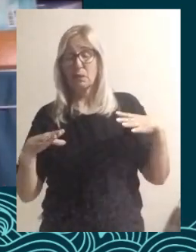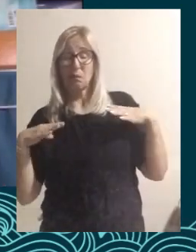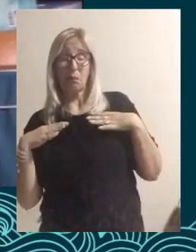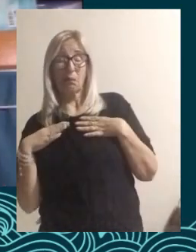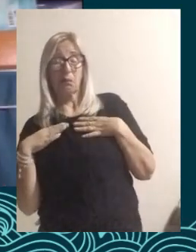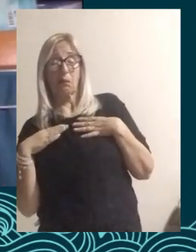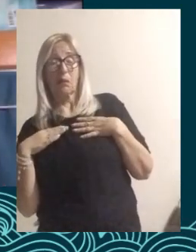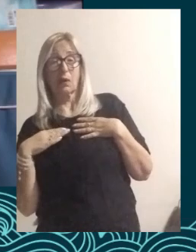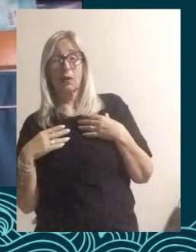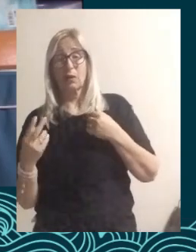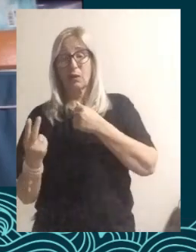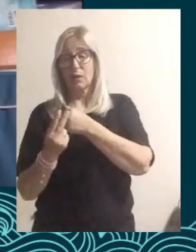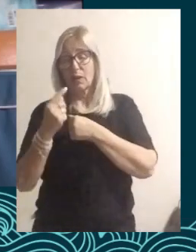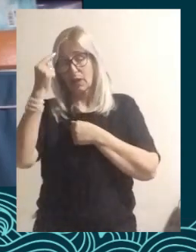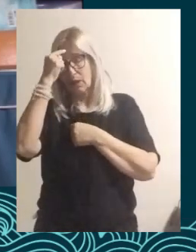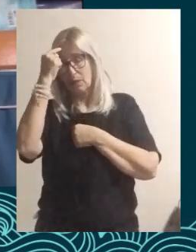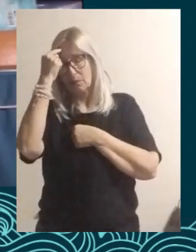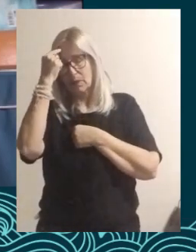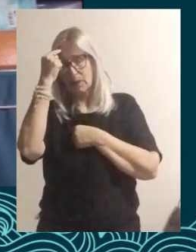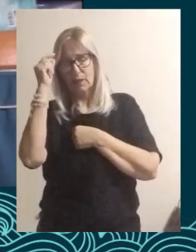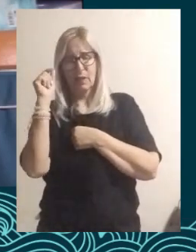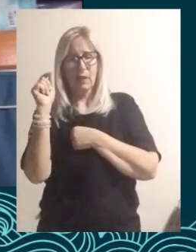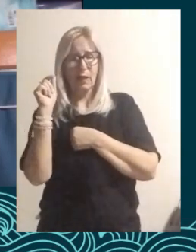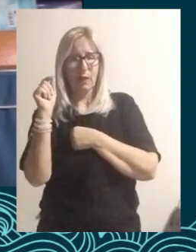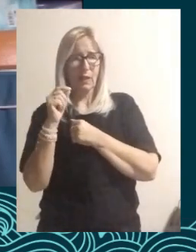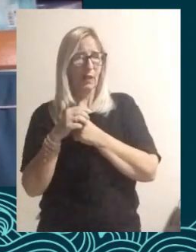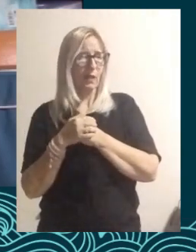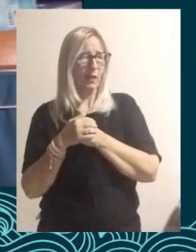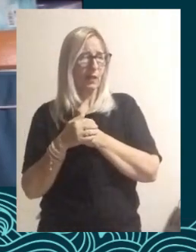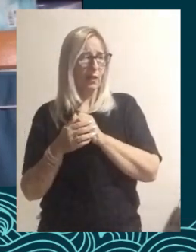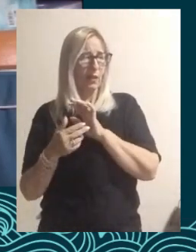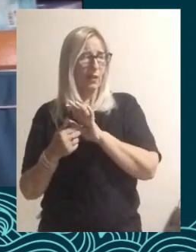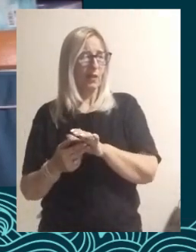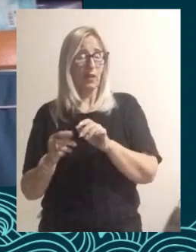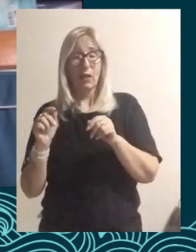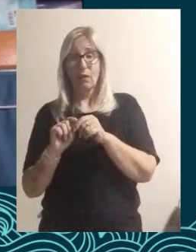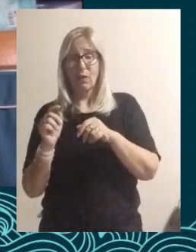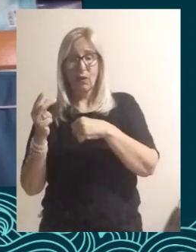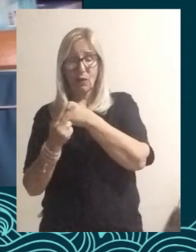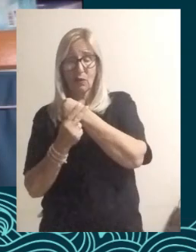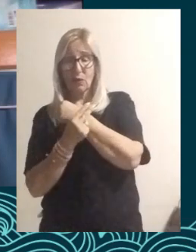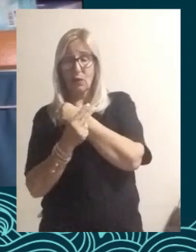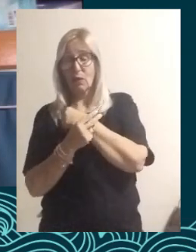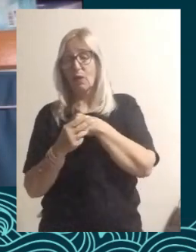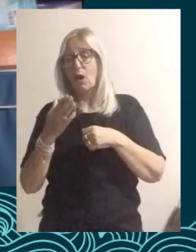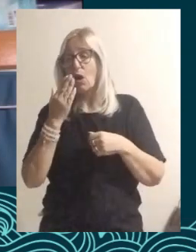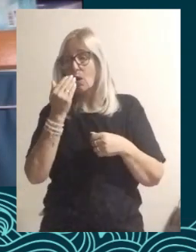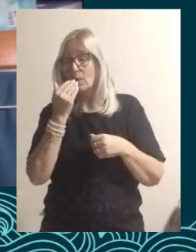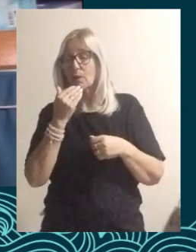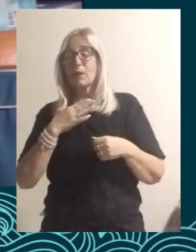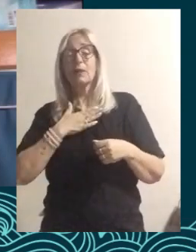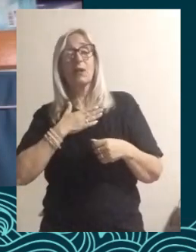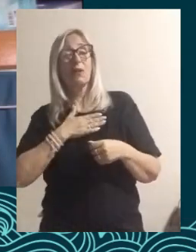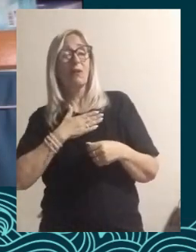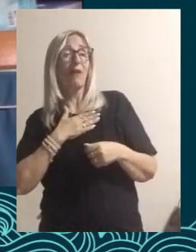enquanto entediada, eu cuido, eu penso agora, né, crio o reflexo de, vou cuidar de